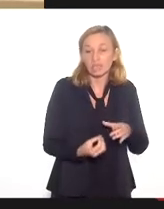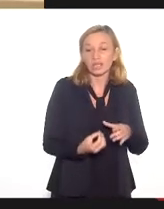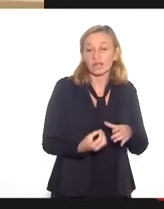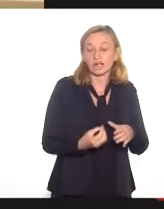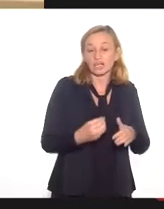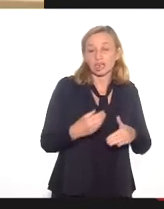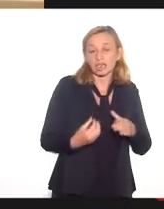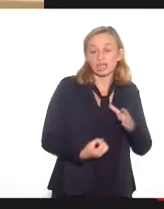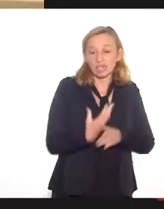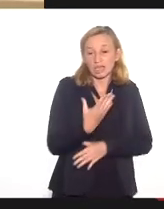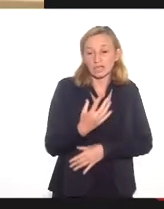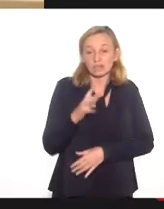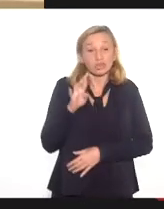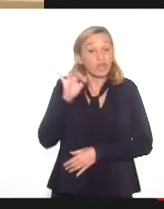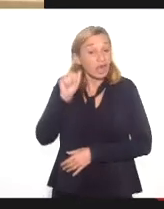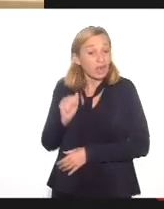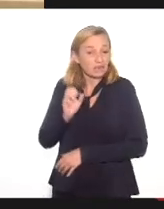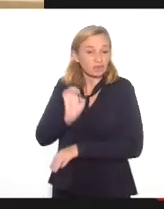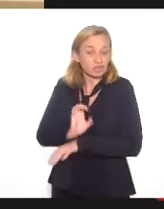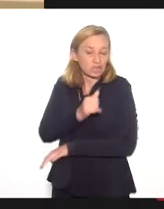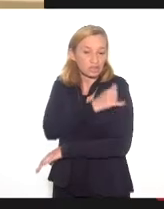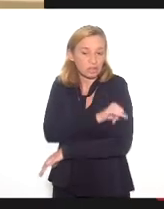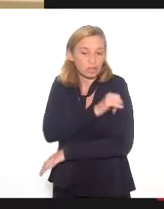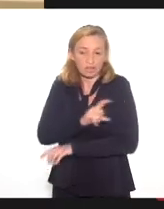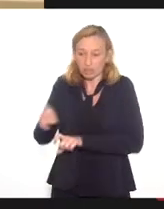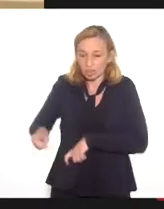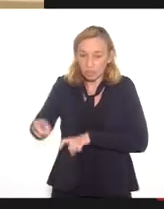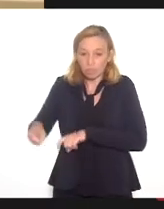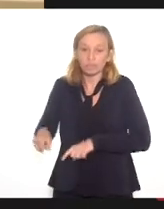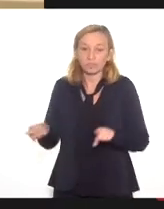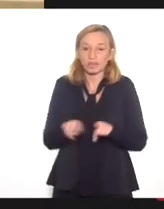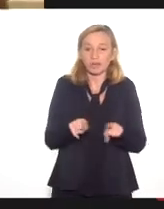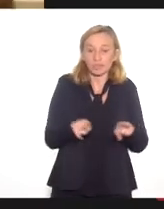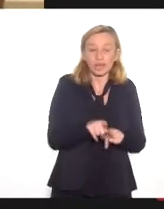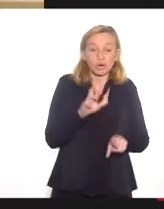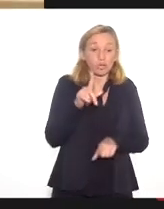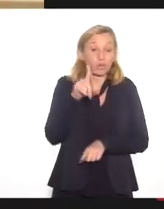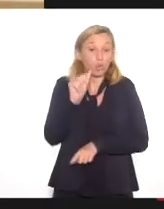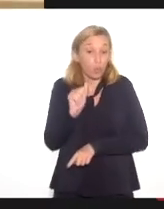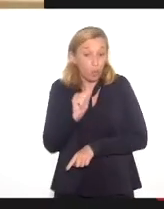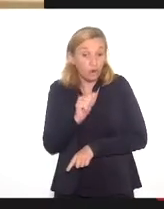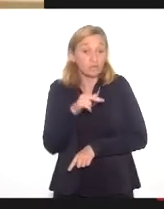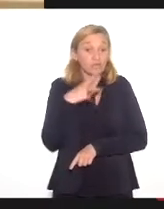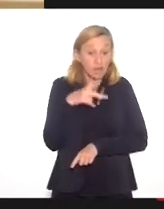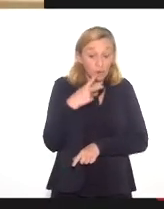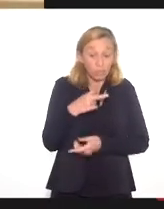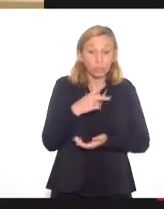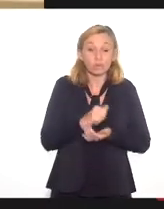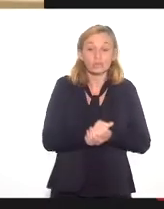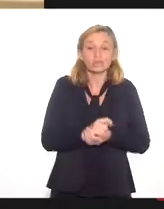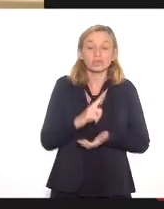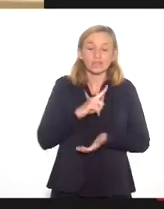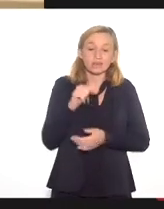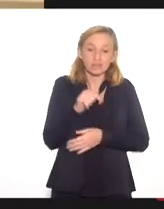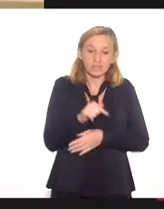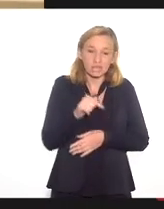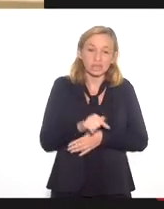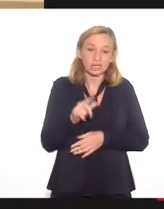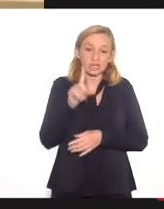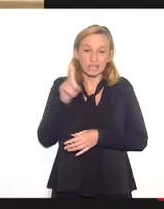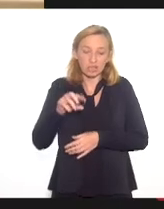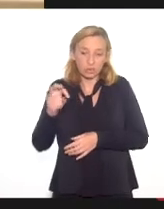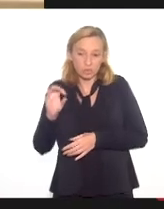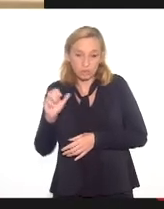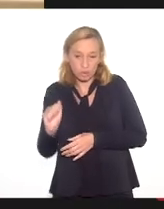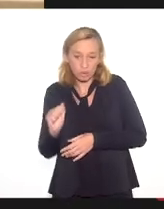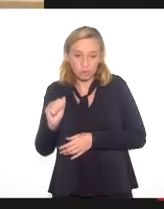do estado do Rio de Janeiro e também né como Luana pontuou temos aqui na zona oeste